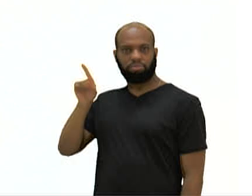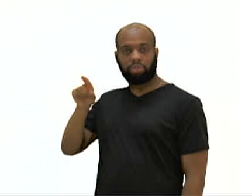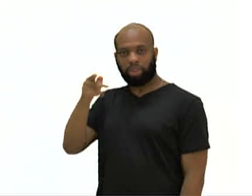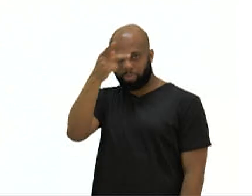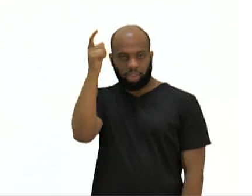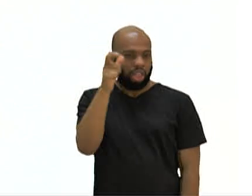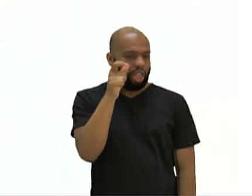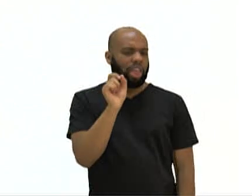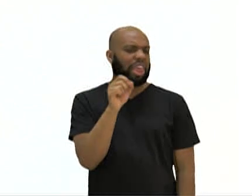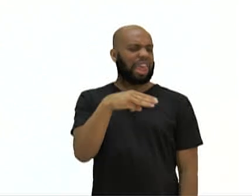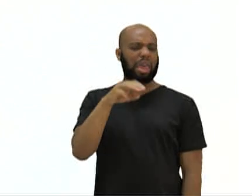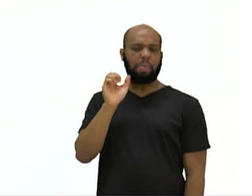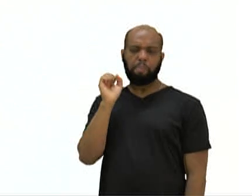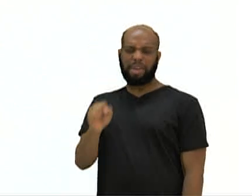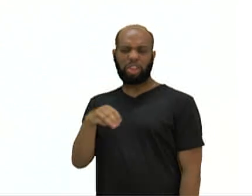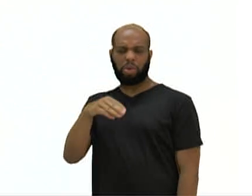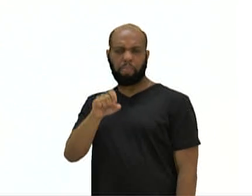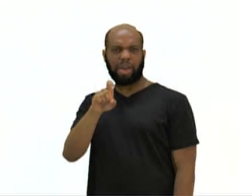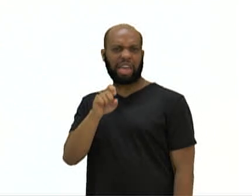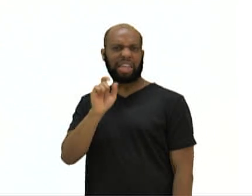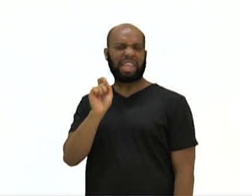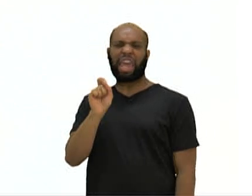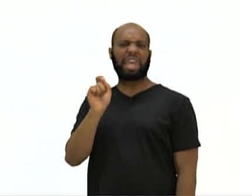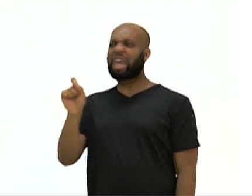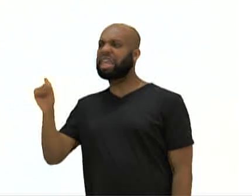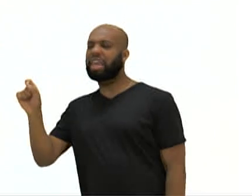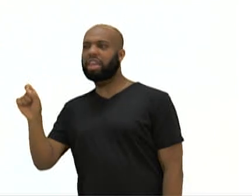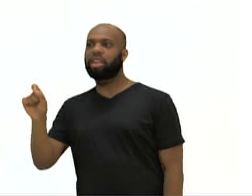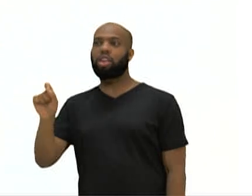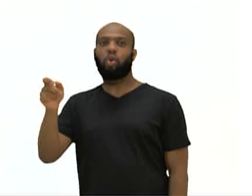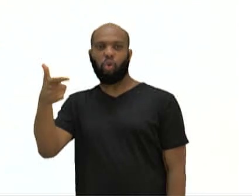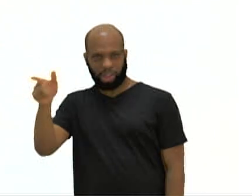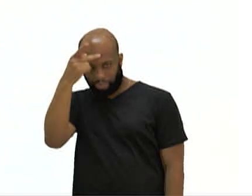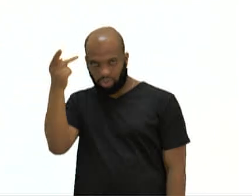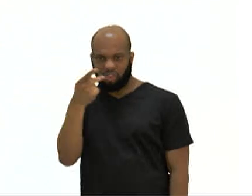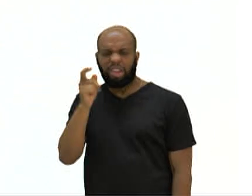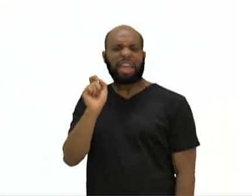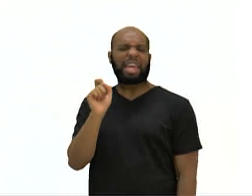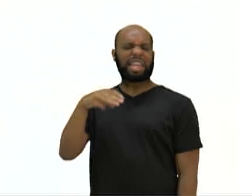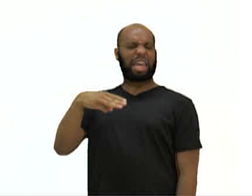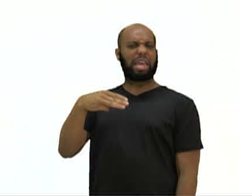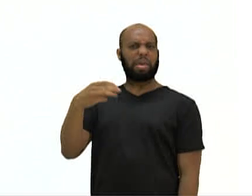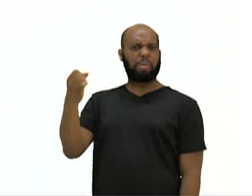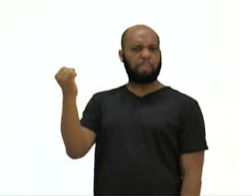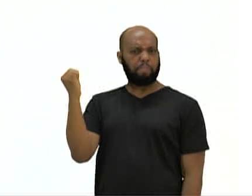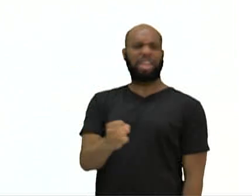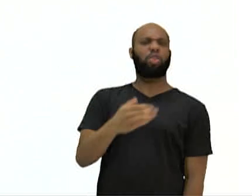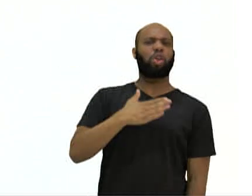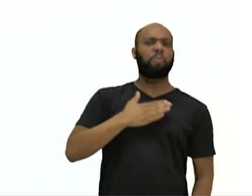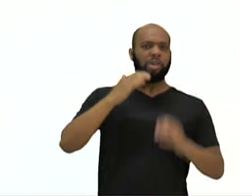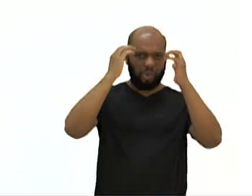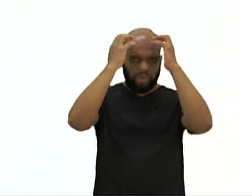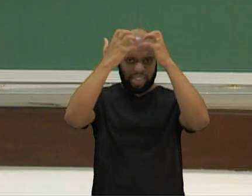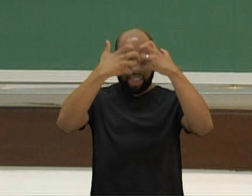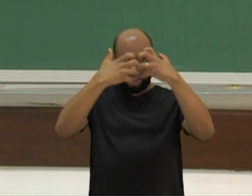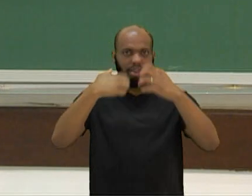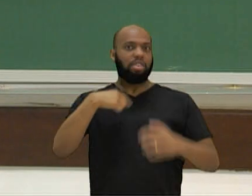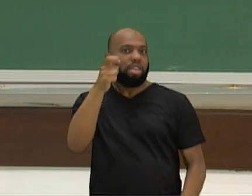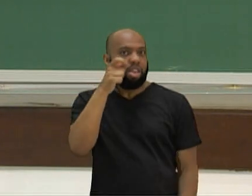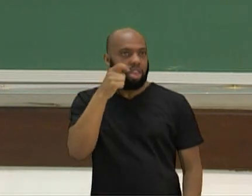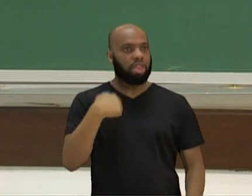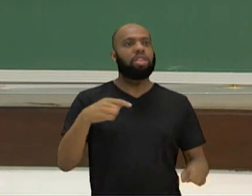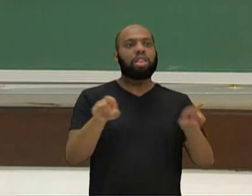assistindo, quem matou o Max? Quem matou o Max? E o outro ali criticando, quem matou o meu cérebro? Então, confesso que quando eu assisti, eu também